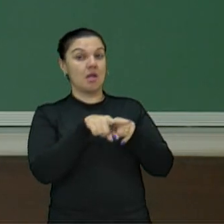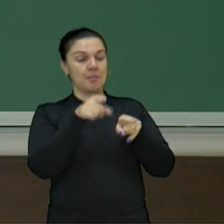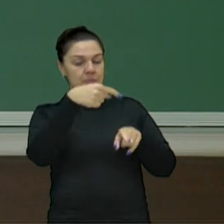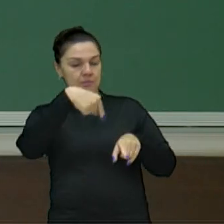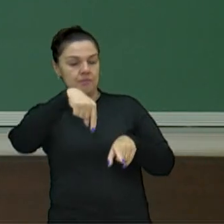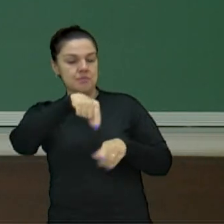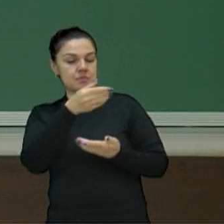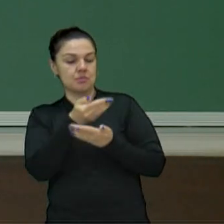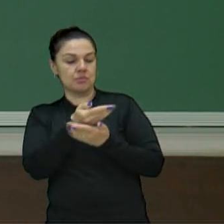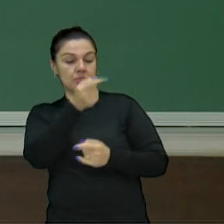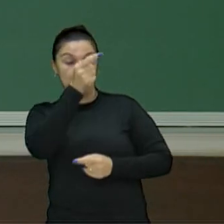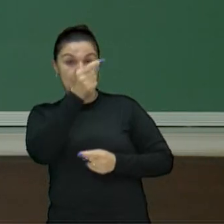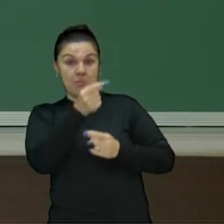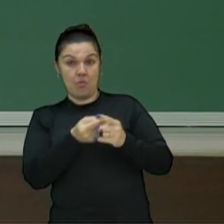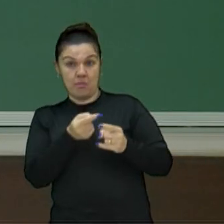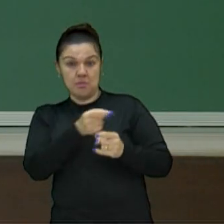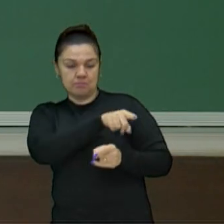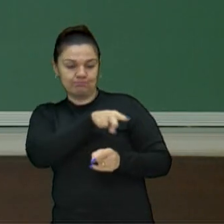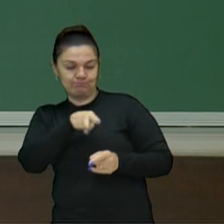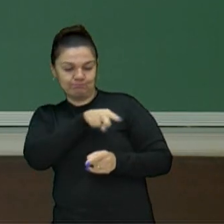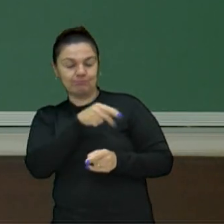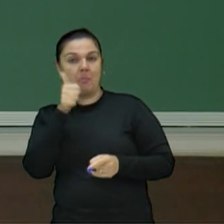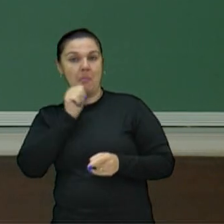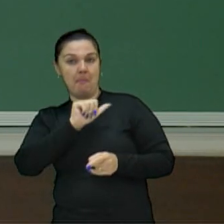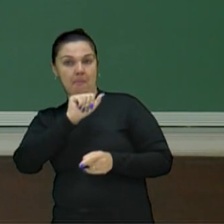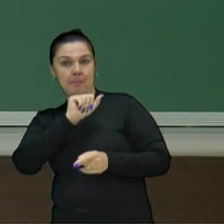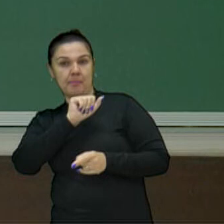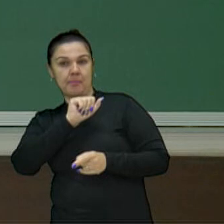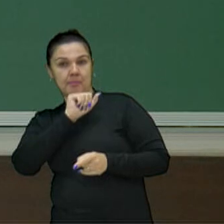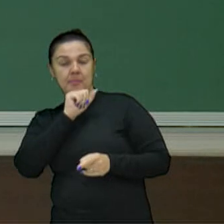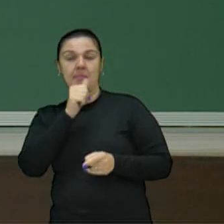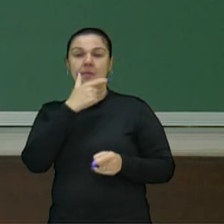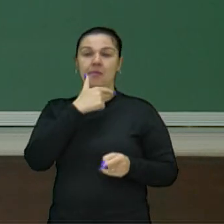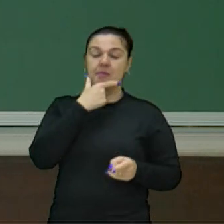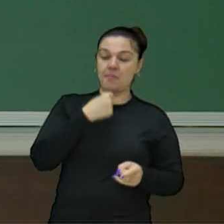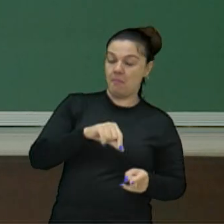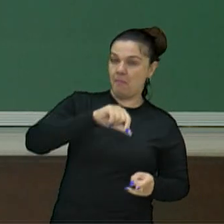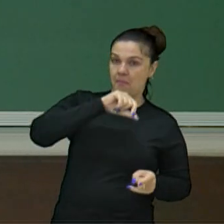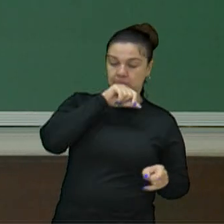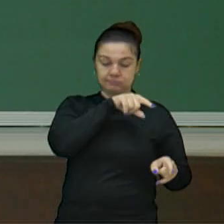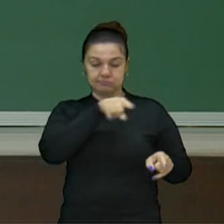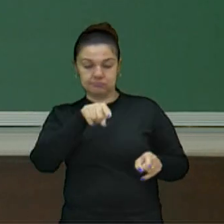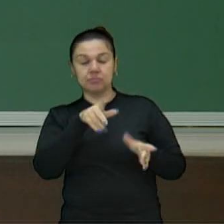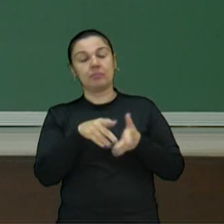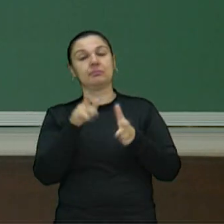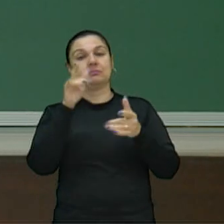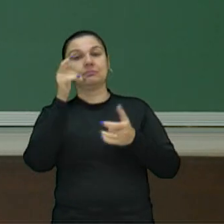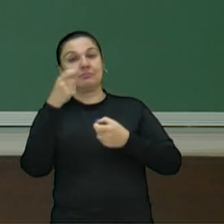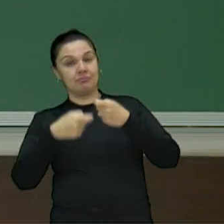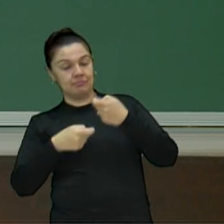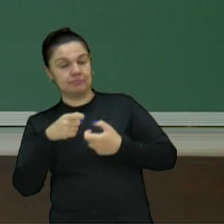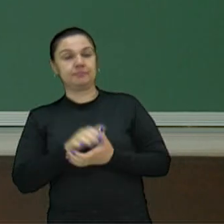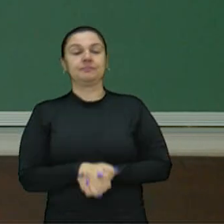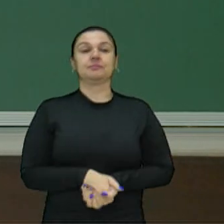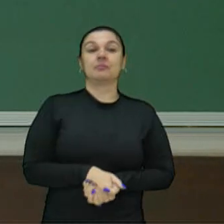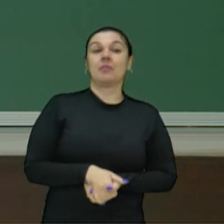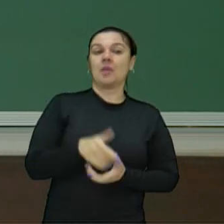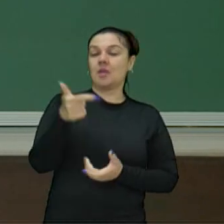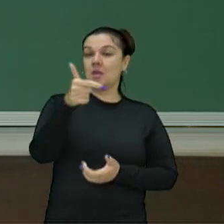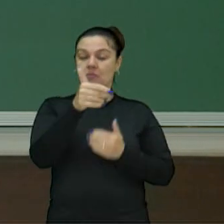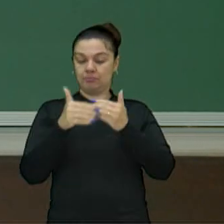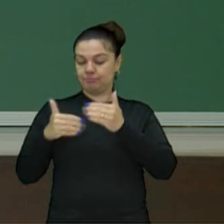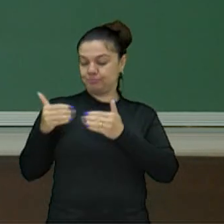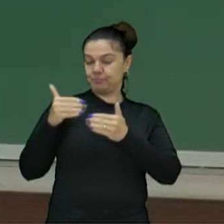a proibição do incesto e viu que isto é muito importante para a aula de hoje. No pensamento de Claude Lévi-Strauss não há